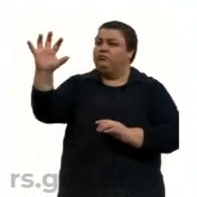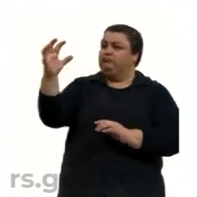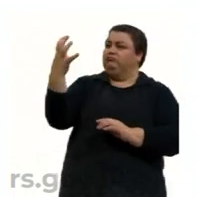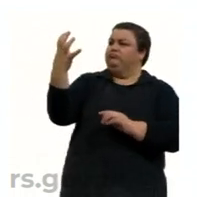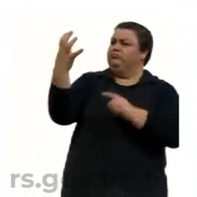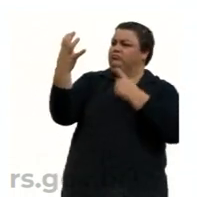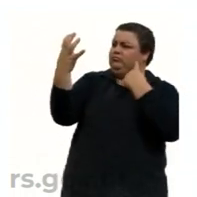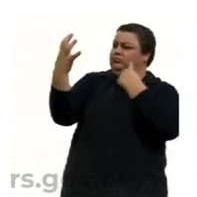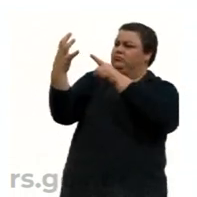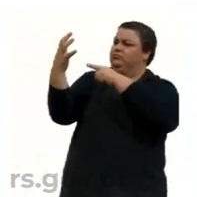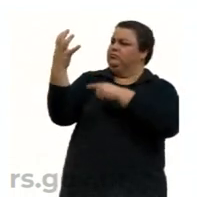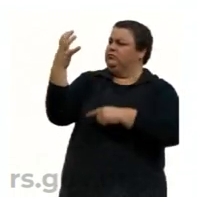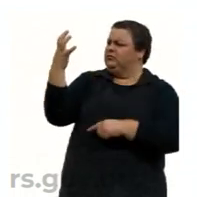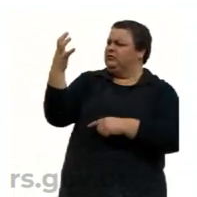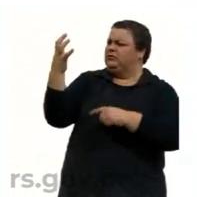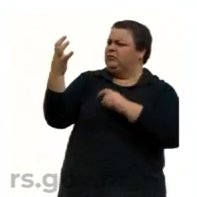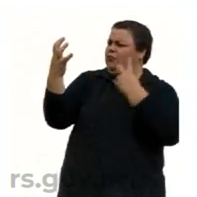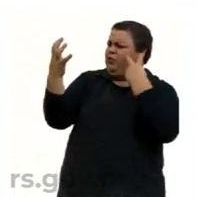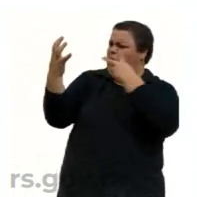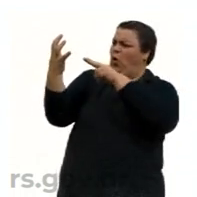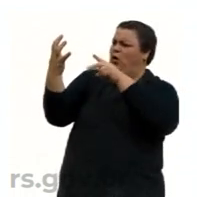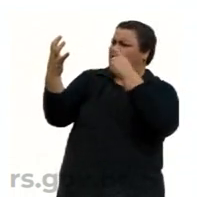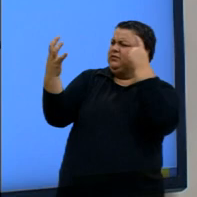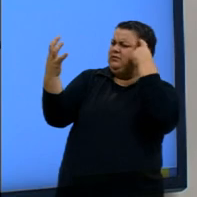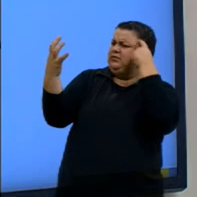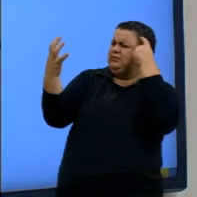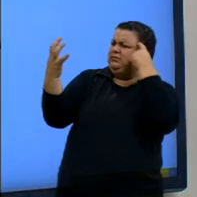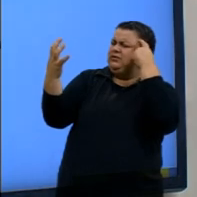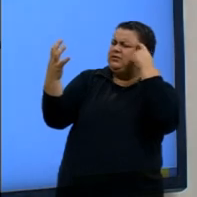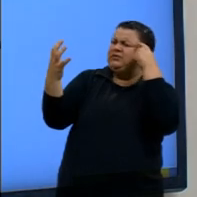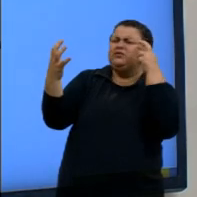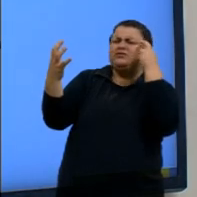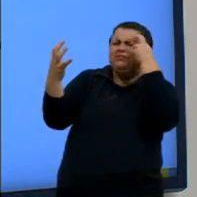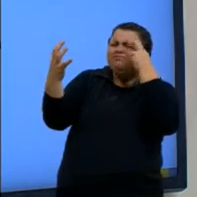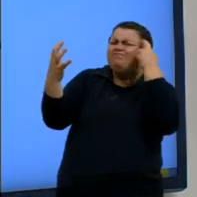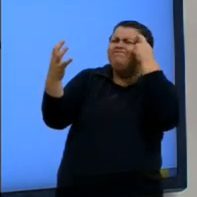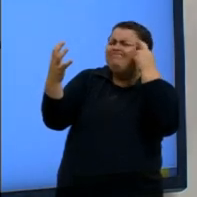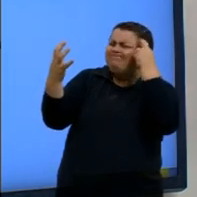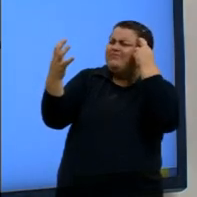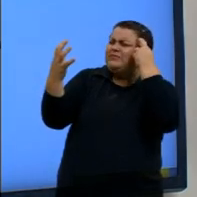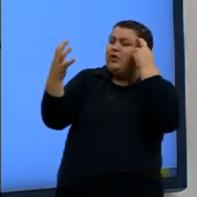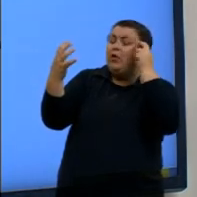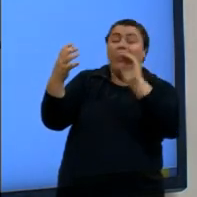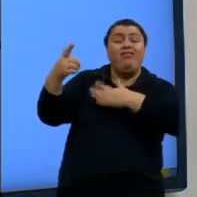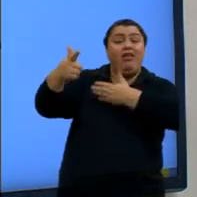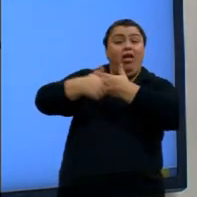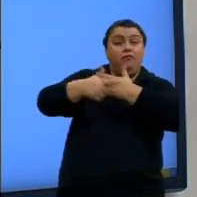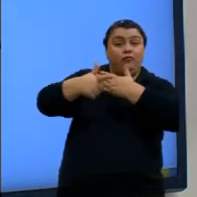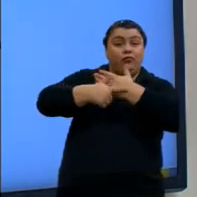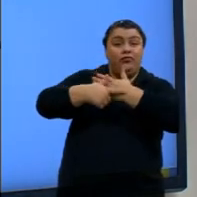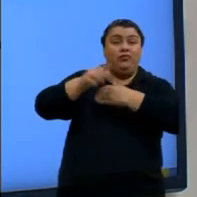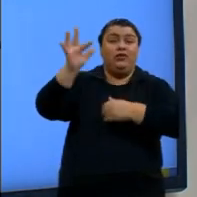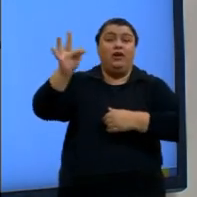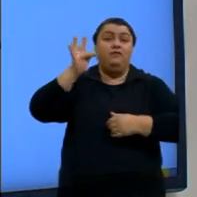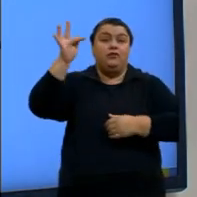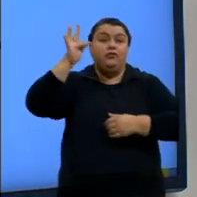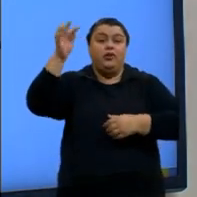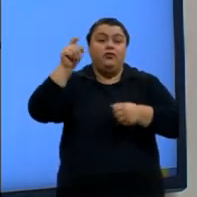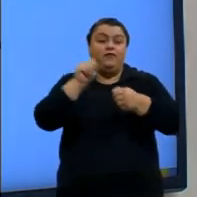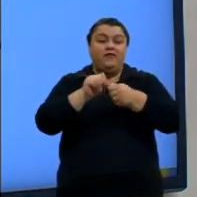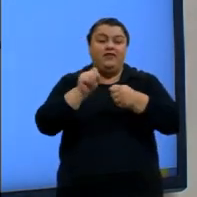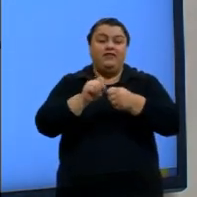e que você olha e fica pensando fica refletindo Então essa papel da filosofia fazer esse papel de